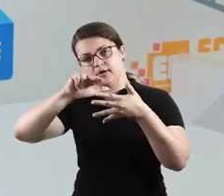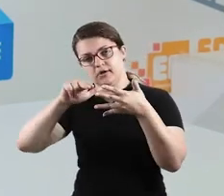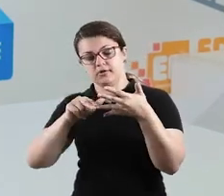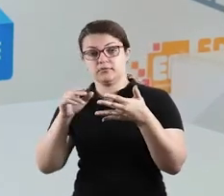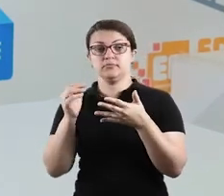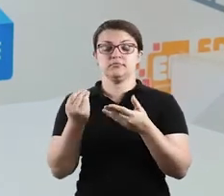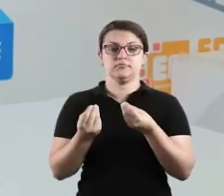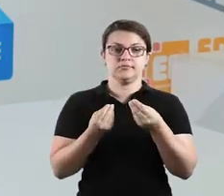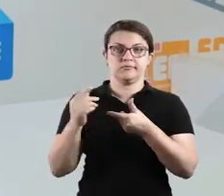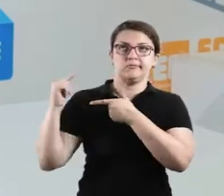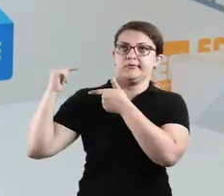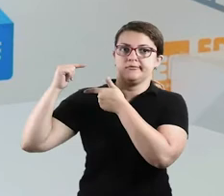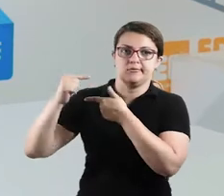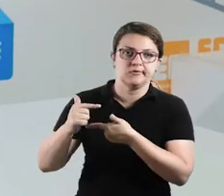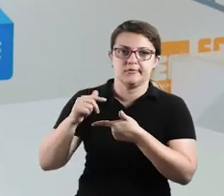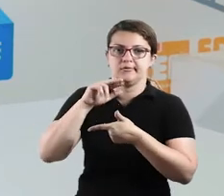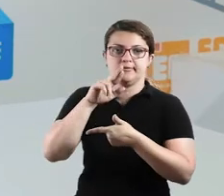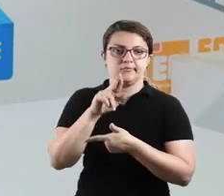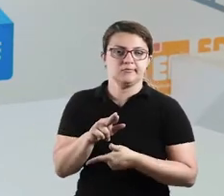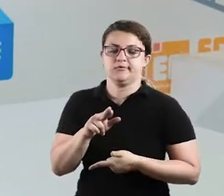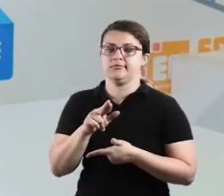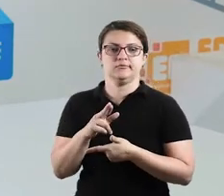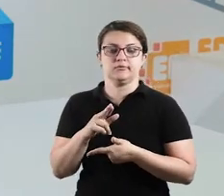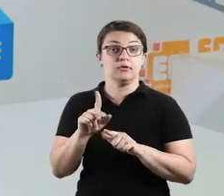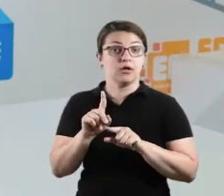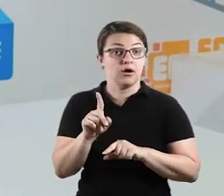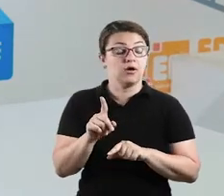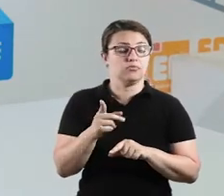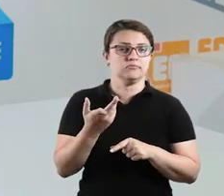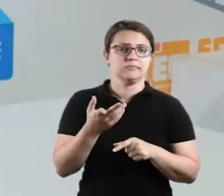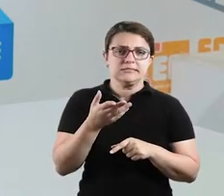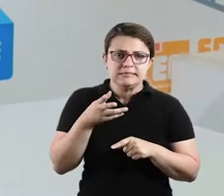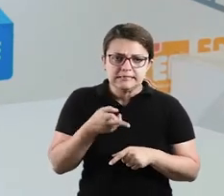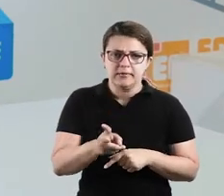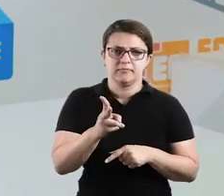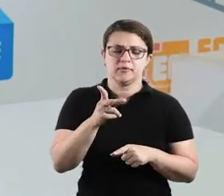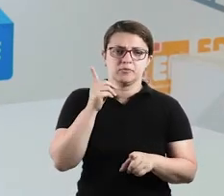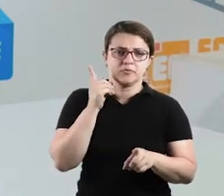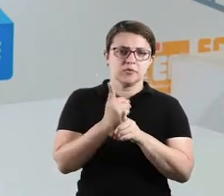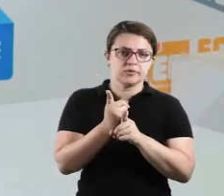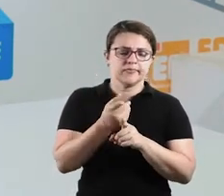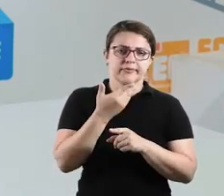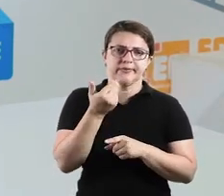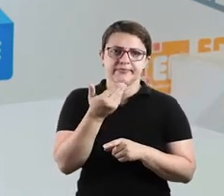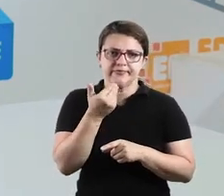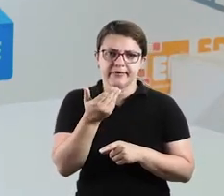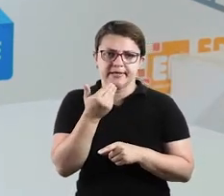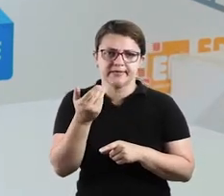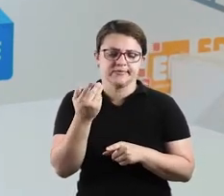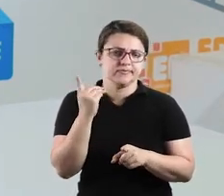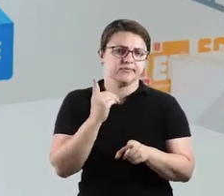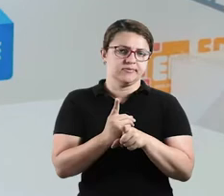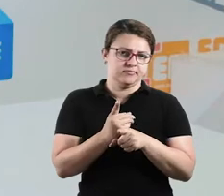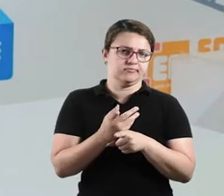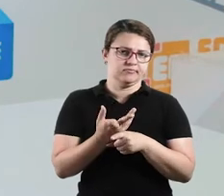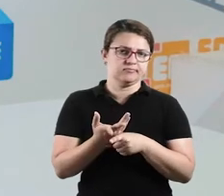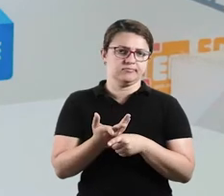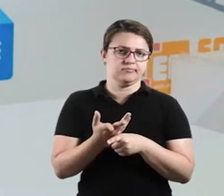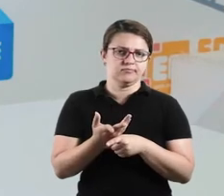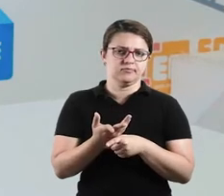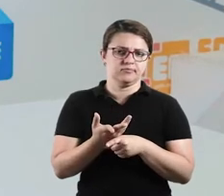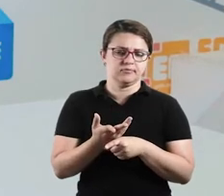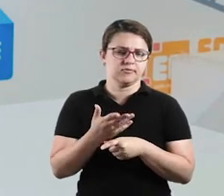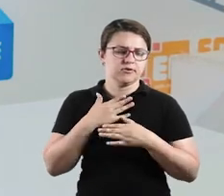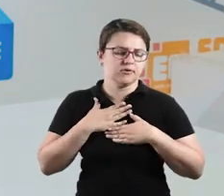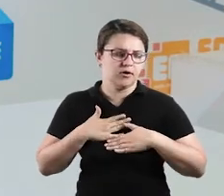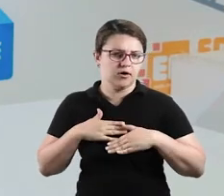jeito tradicional, tudo bem? Vá pelo caminho mais fácil. Eu sempre digo para vocês aonde você se sente mais confortável.